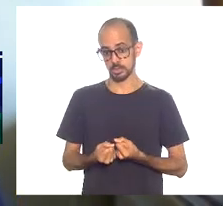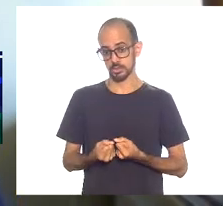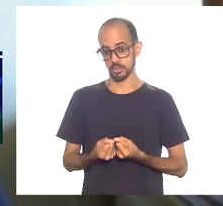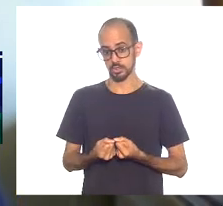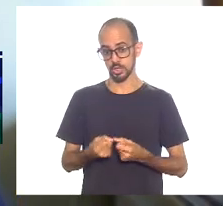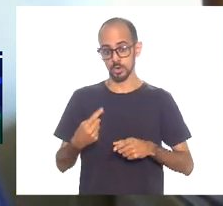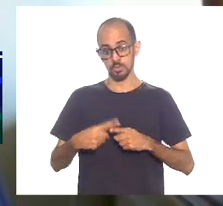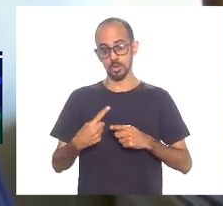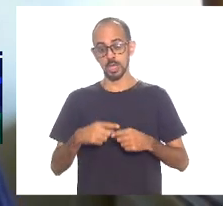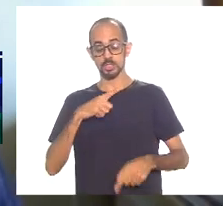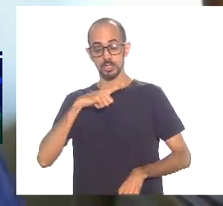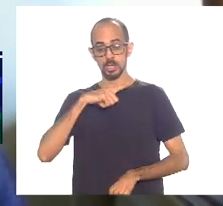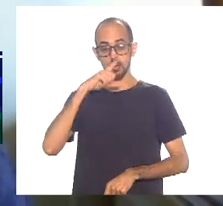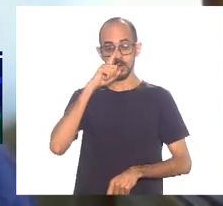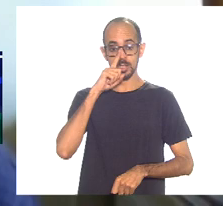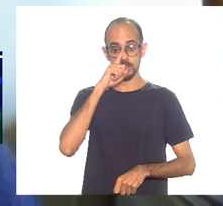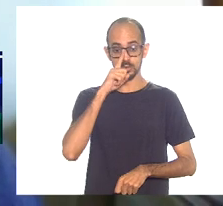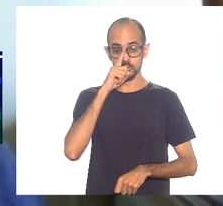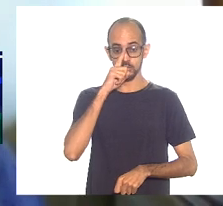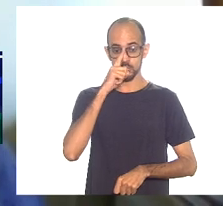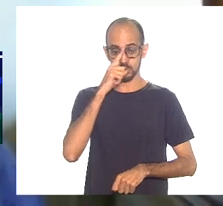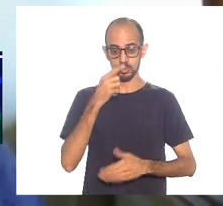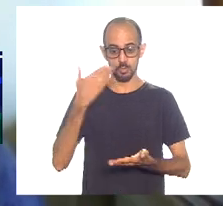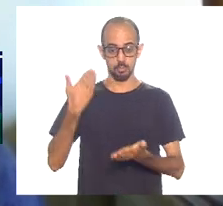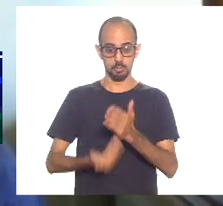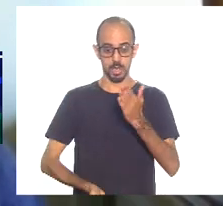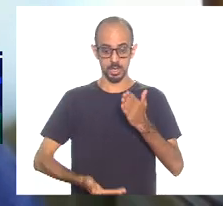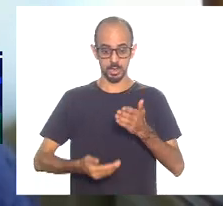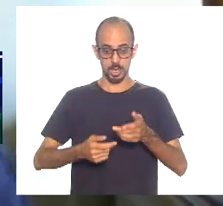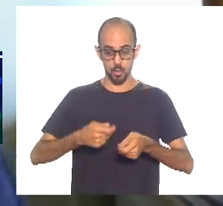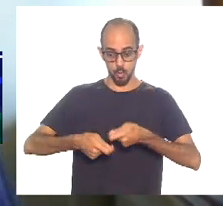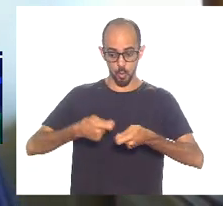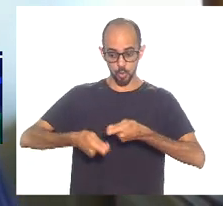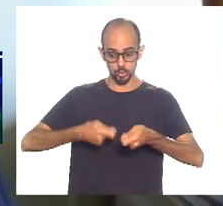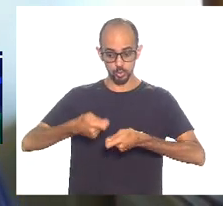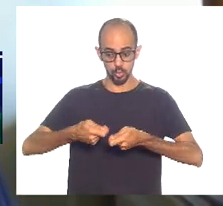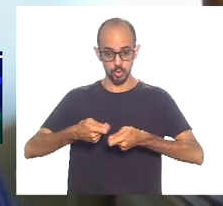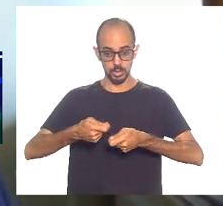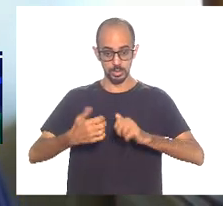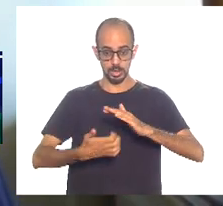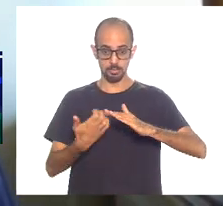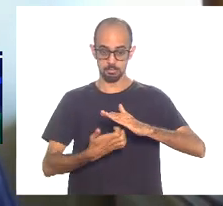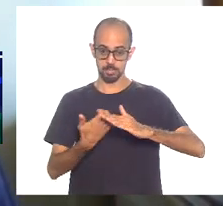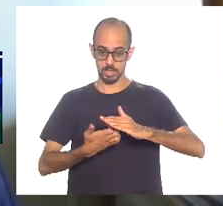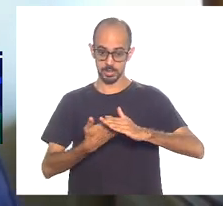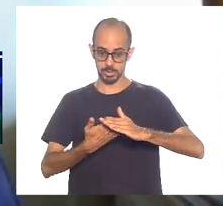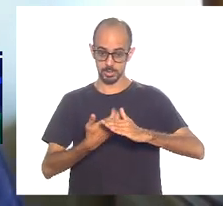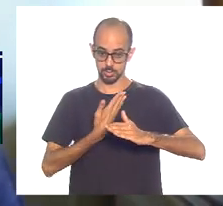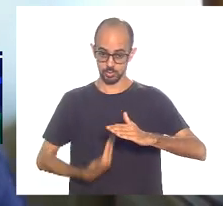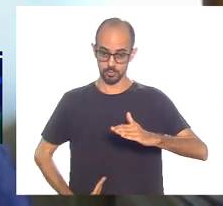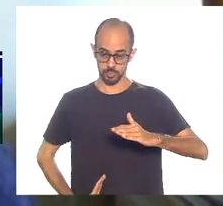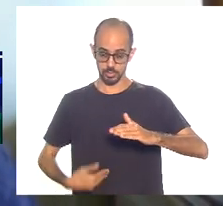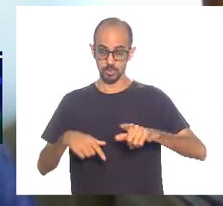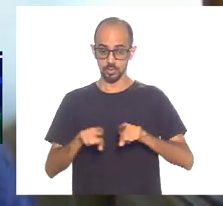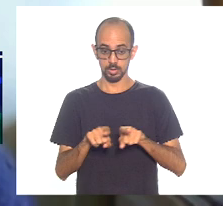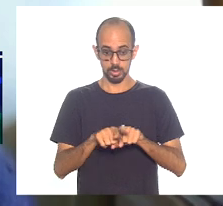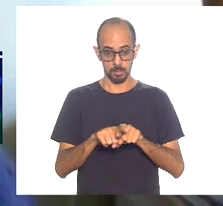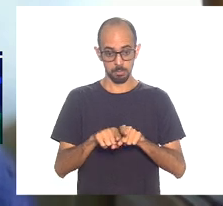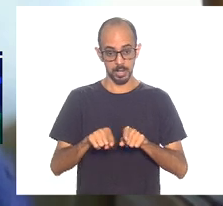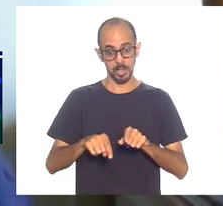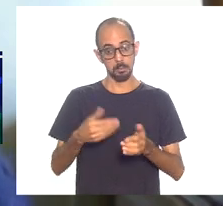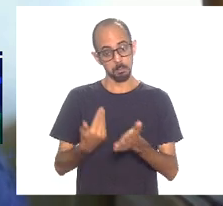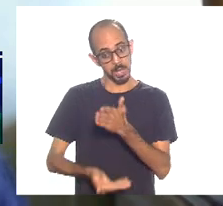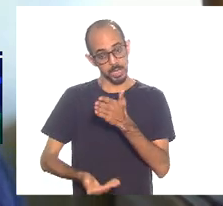ficar sem o controle da da estatal e ainda fica fora do regime de